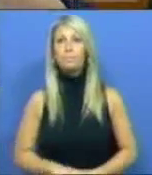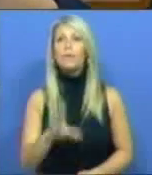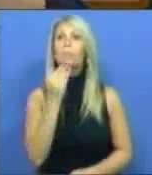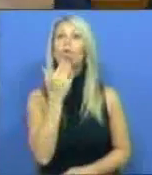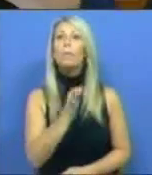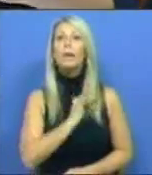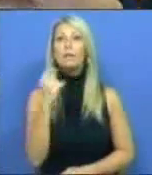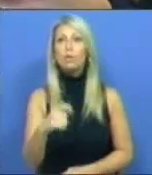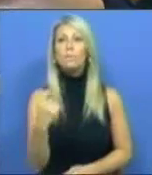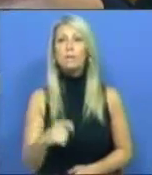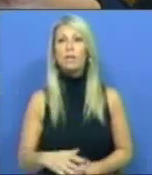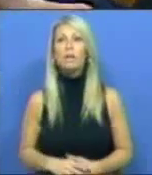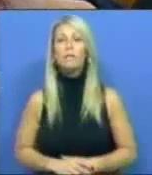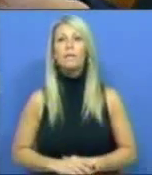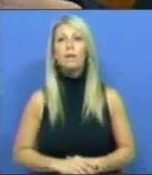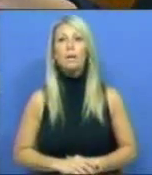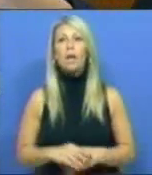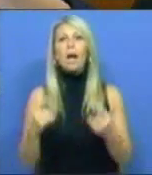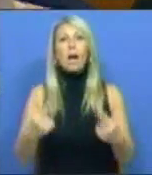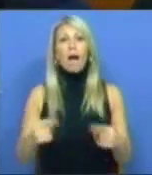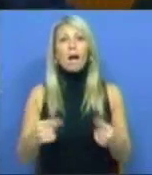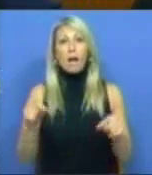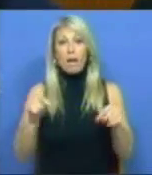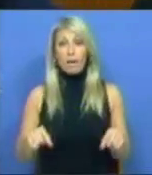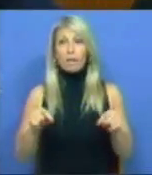Muito obrigada, Sr. Presidente. Há aqui